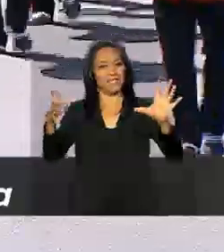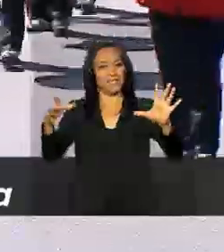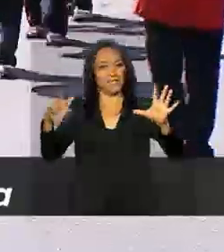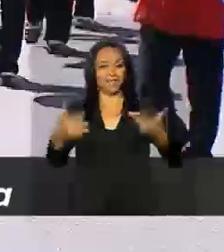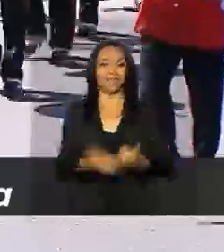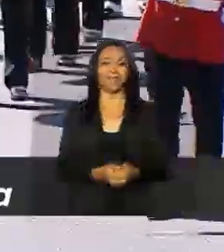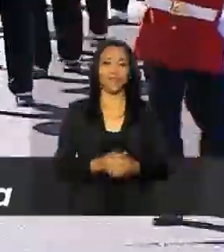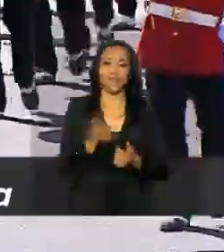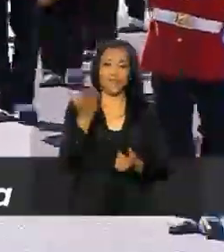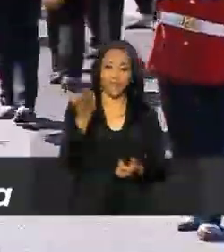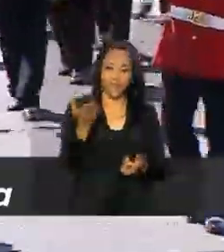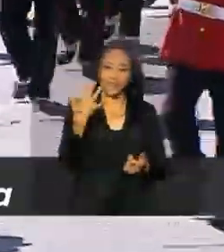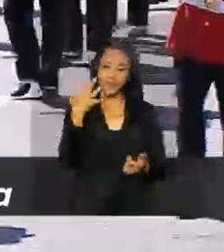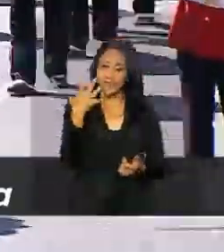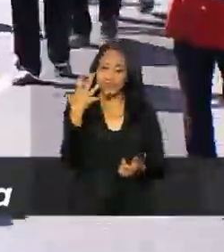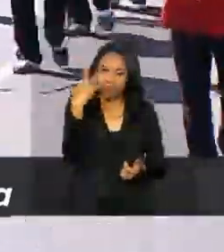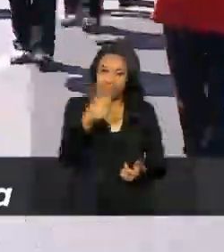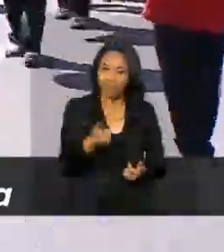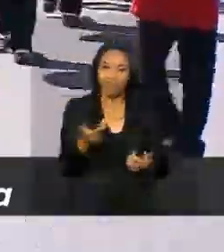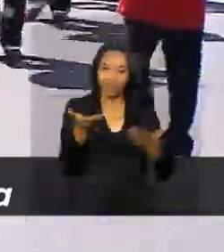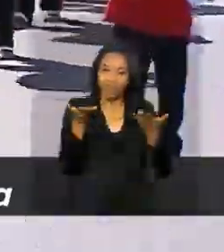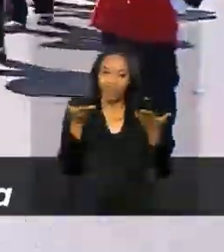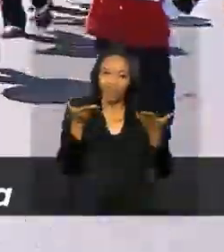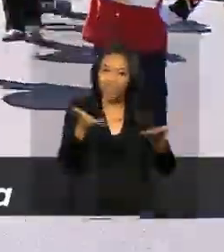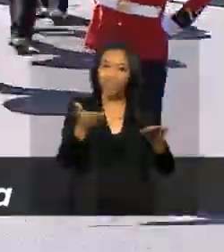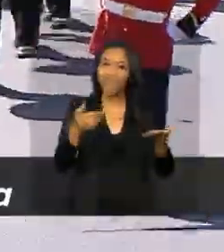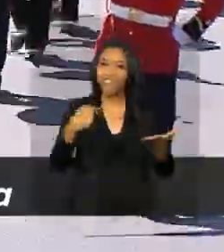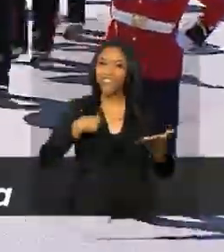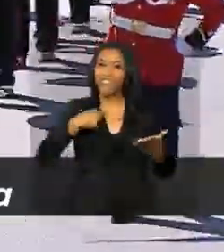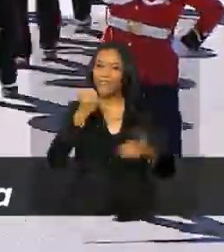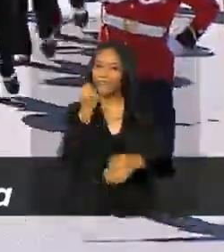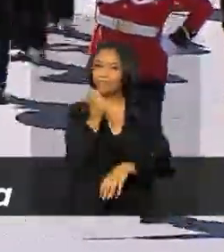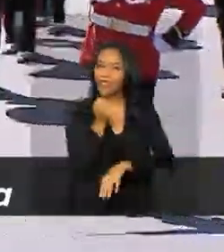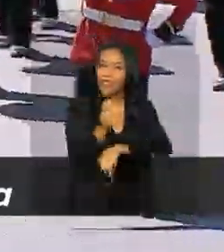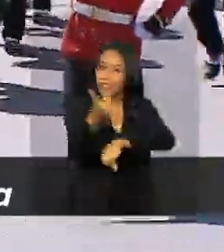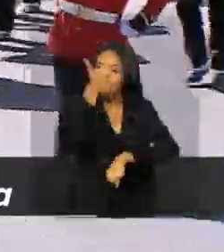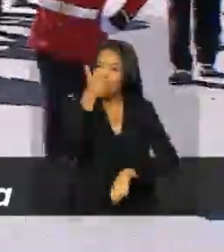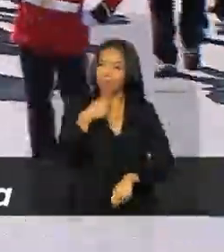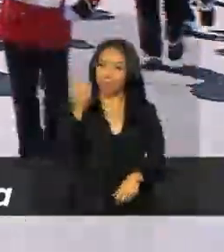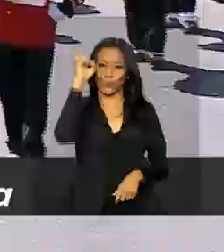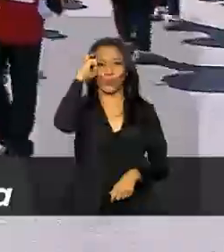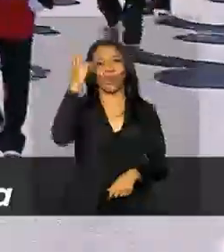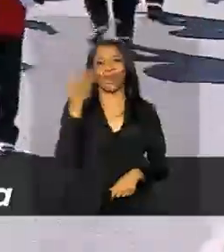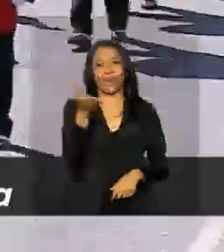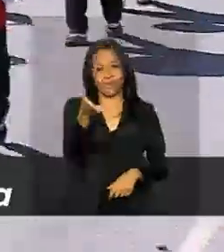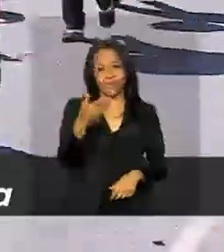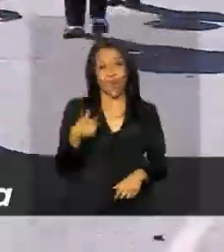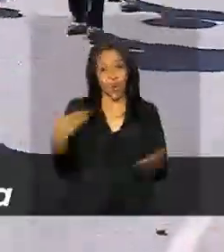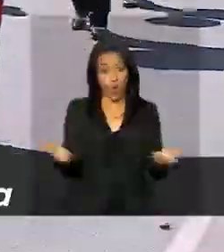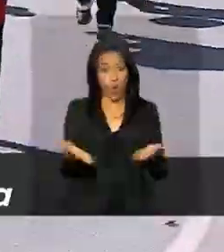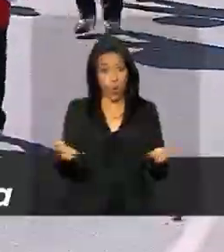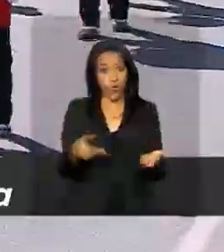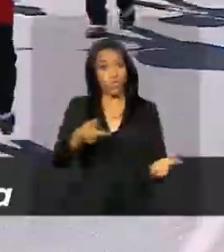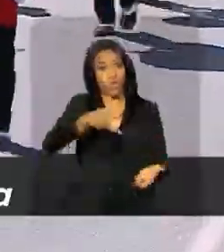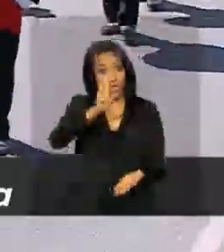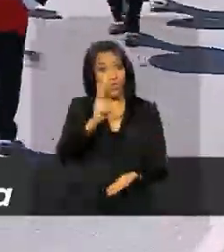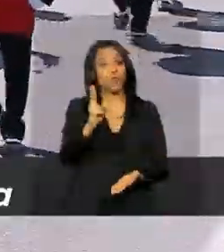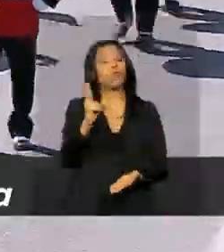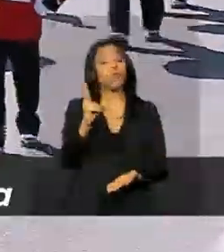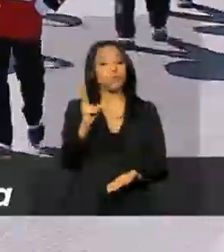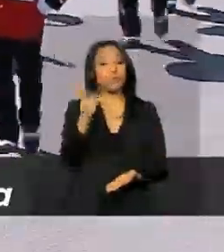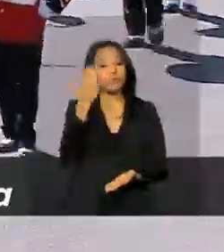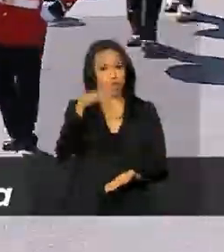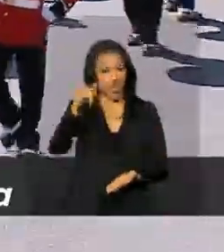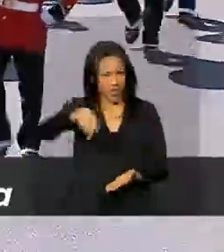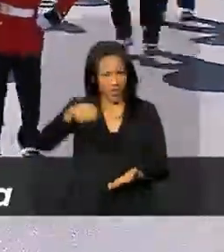Olha área de exposição para que todos possam... Que dica cultural, hein, para quem está aqui em Brasília, ótimo, hein, Renata? Né? Hoje, então, às 14h30, aqui na